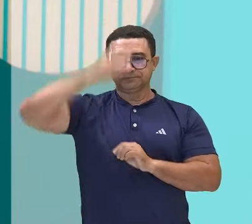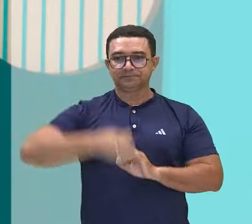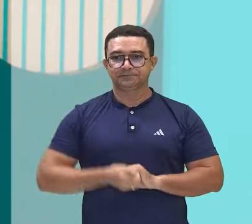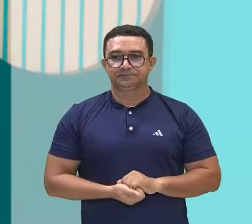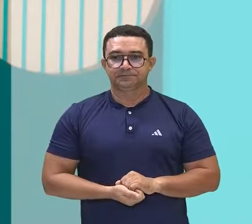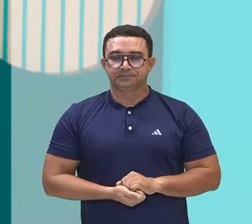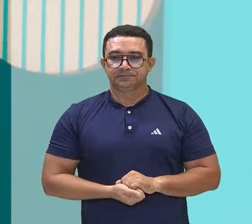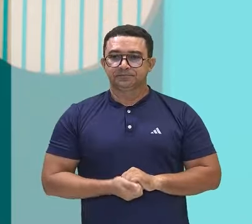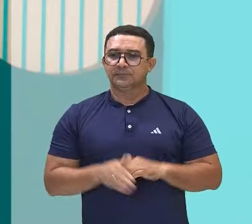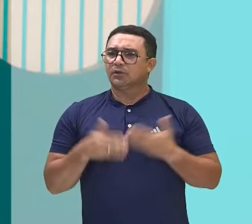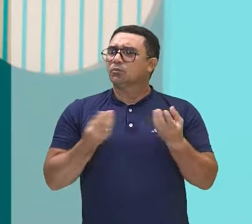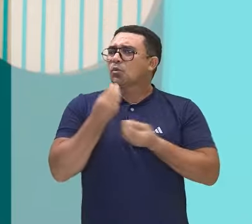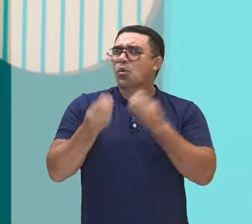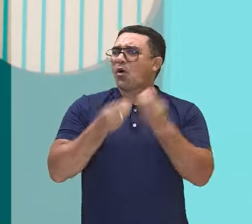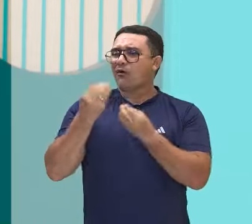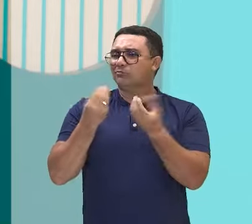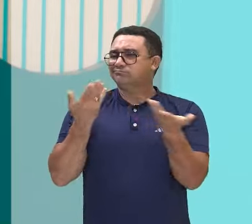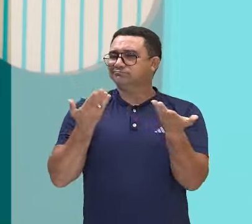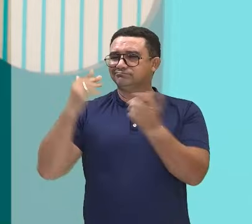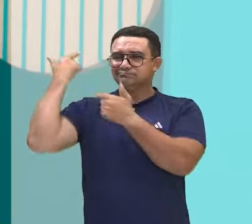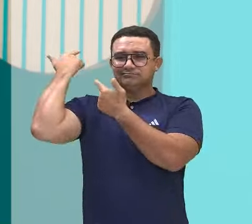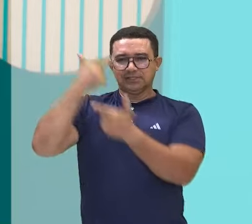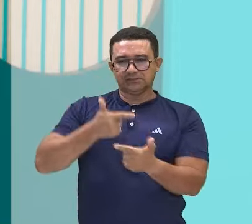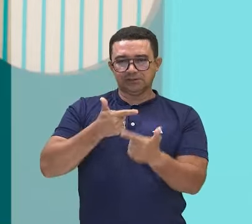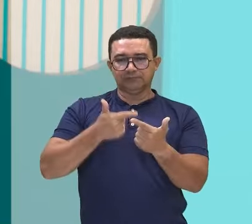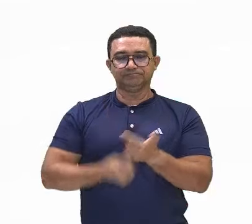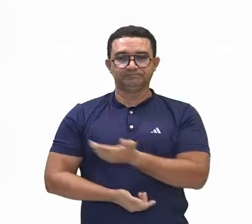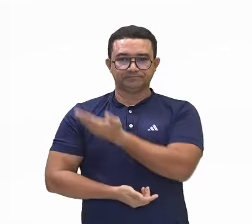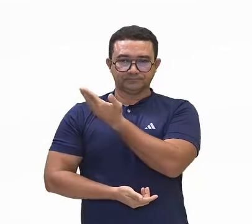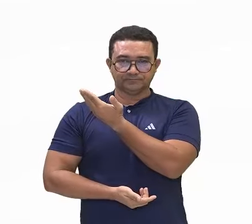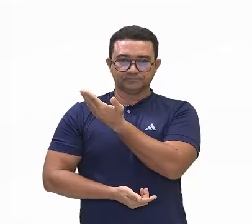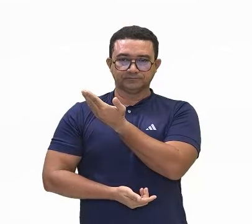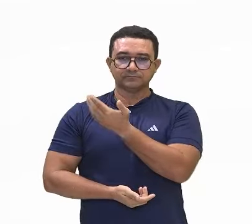como seria essa tradição aí. Acompanhem comigo.